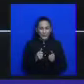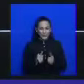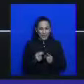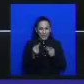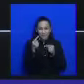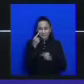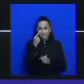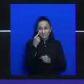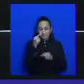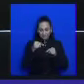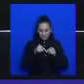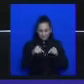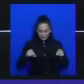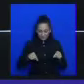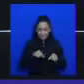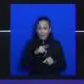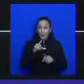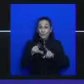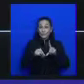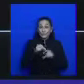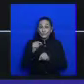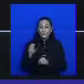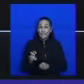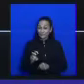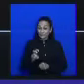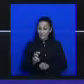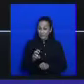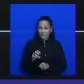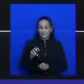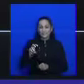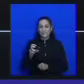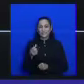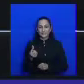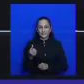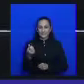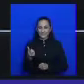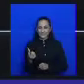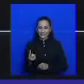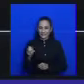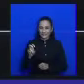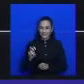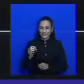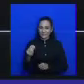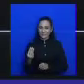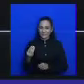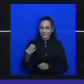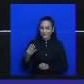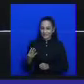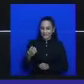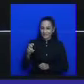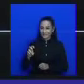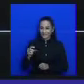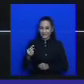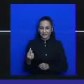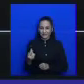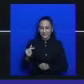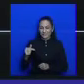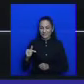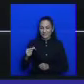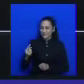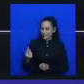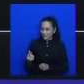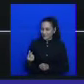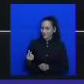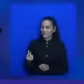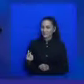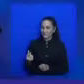Muito bem, vamos confirmar os 5 números sorteados. 56, 65, 34, 51